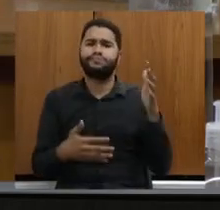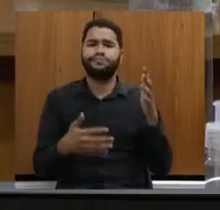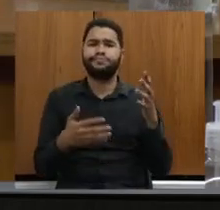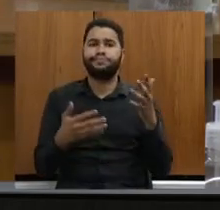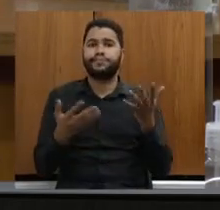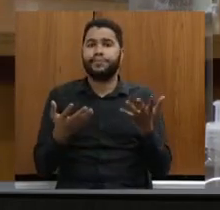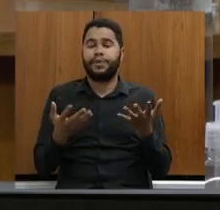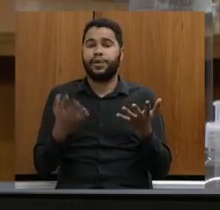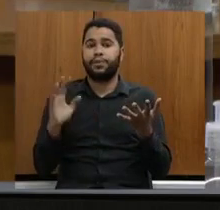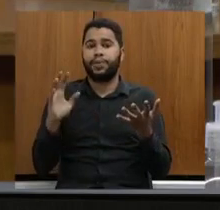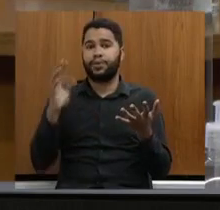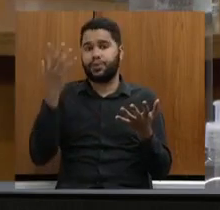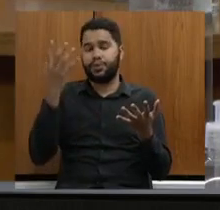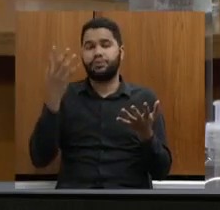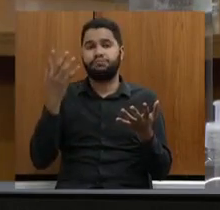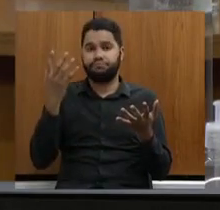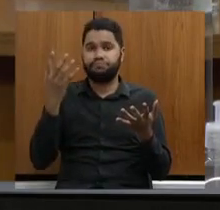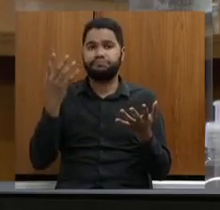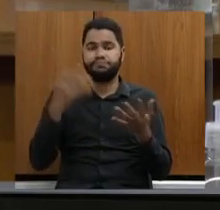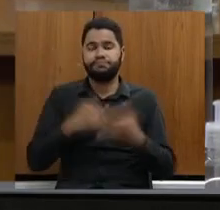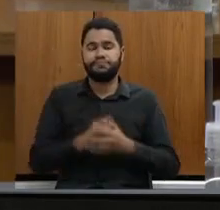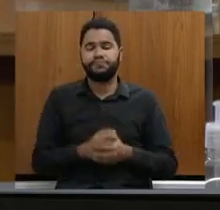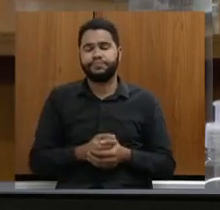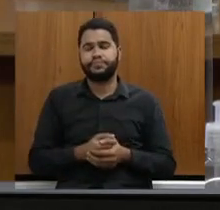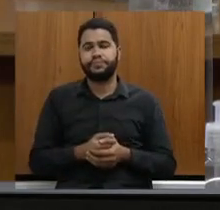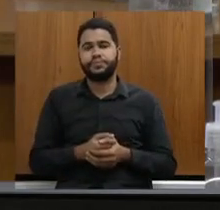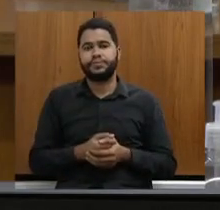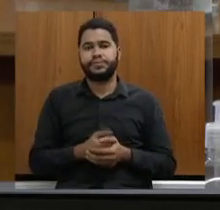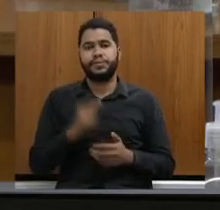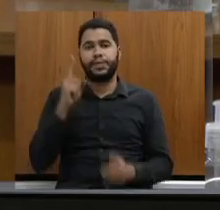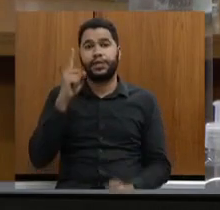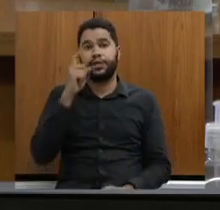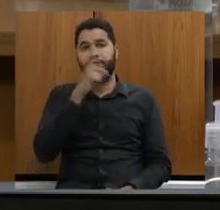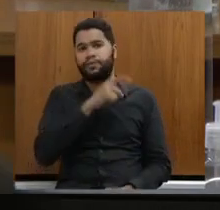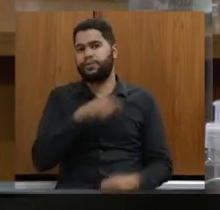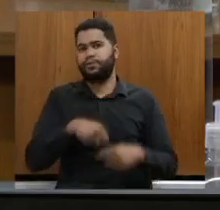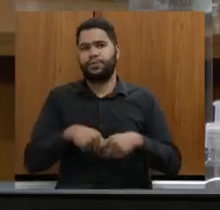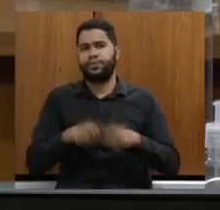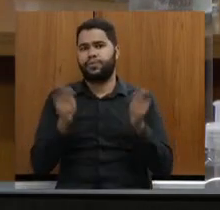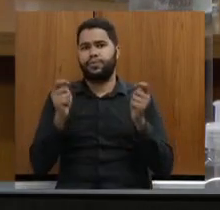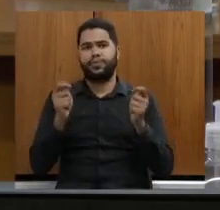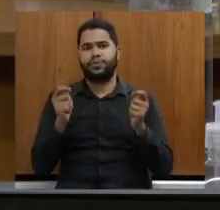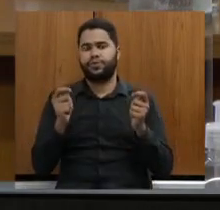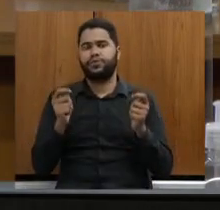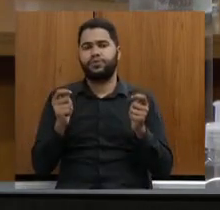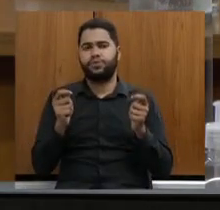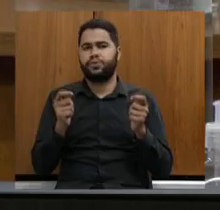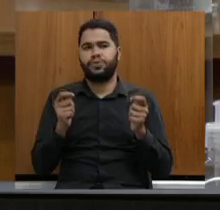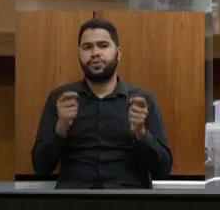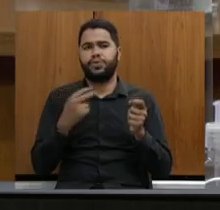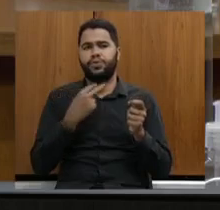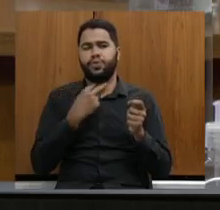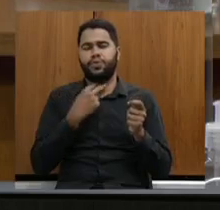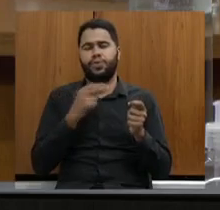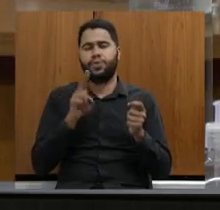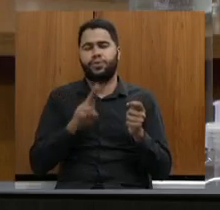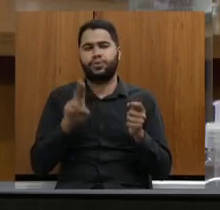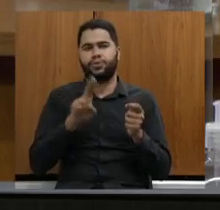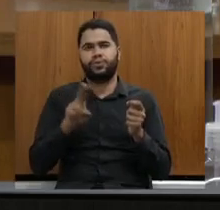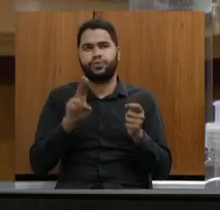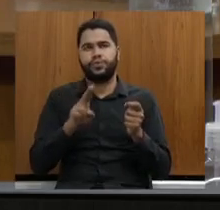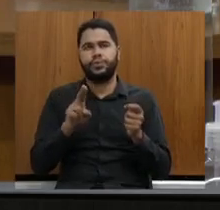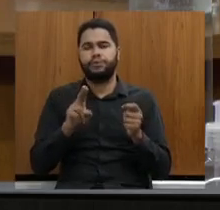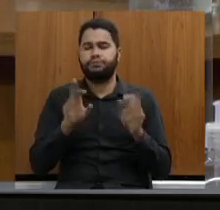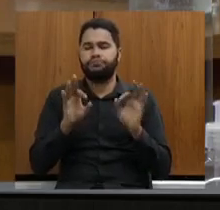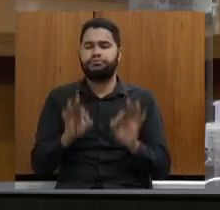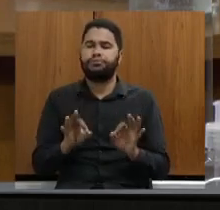a Anitta no hospital ação dessa então isso é é muito difícil é impossível da doença fazer isso ele não deve usar esse caminho a